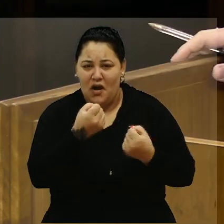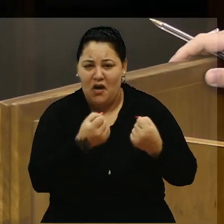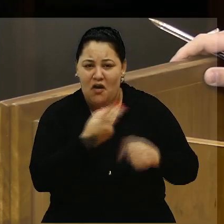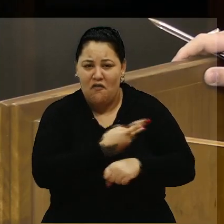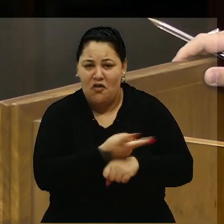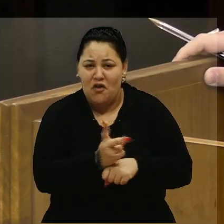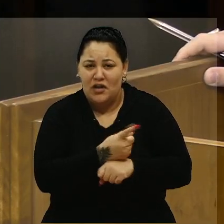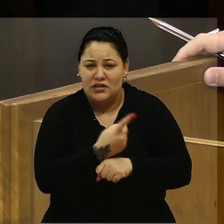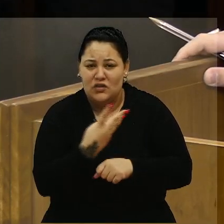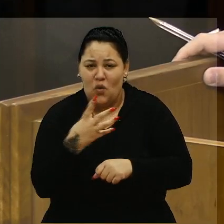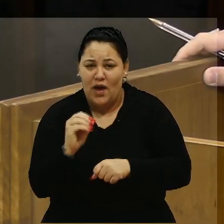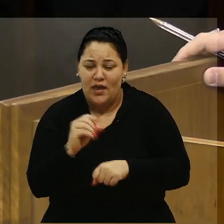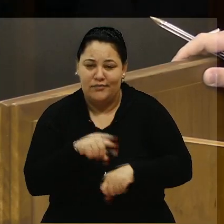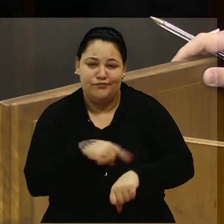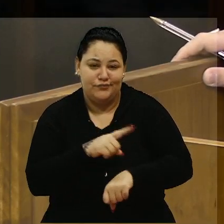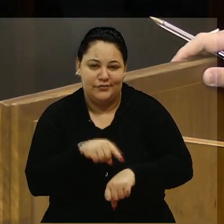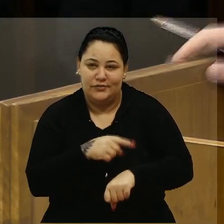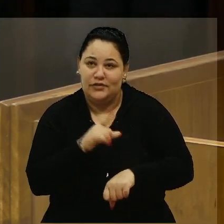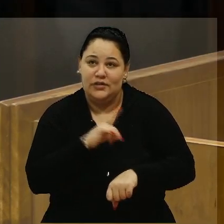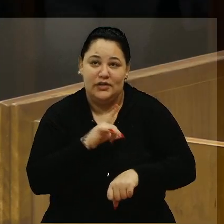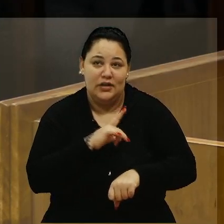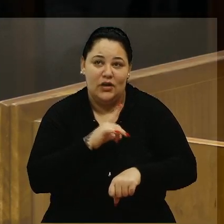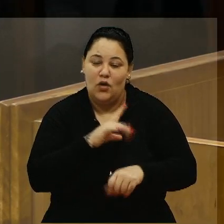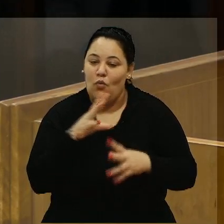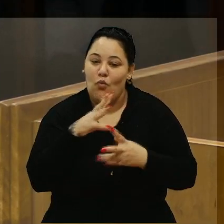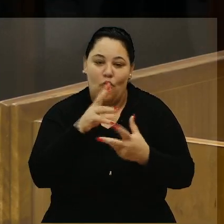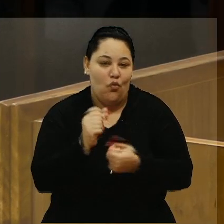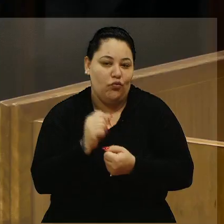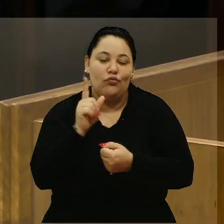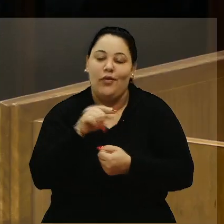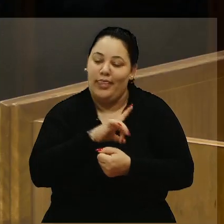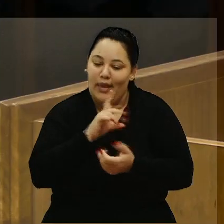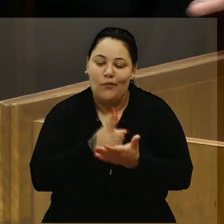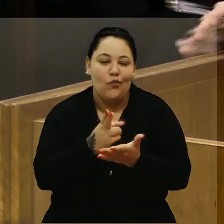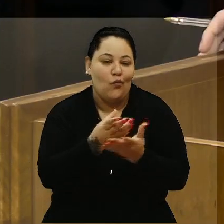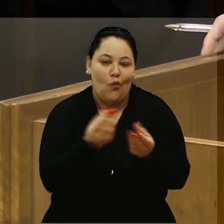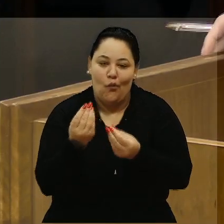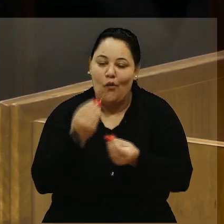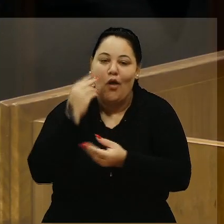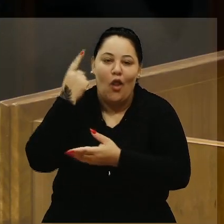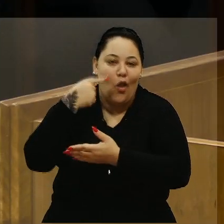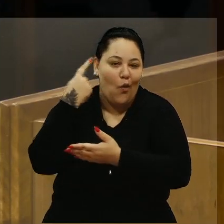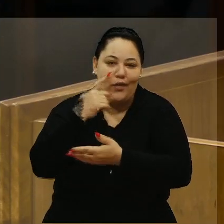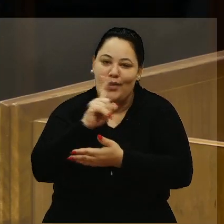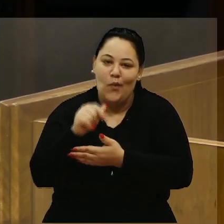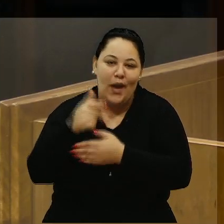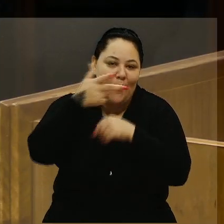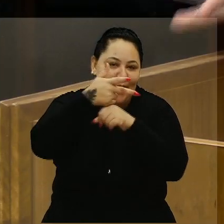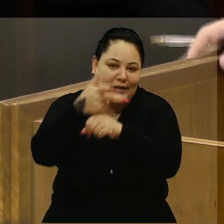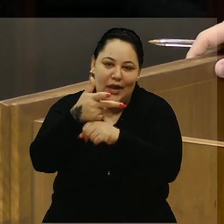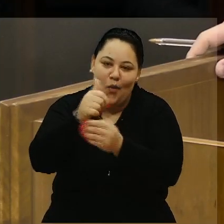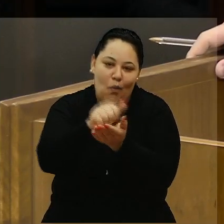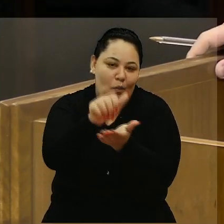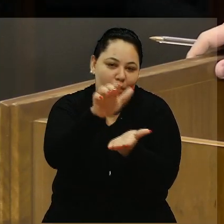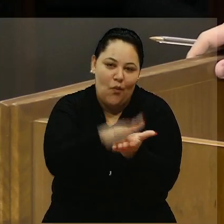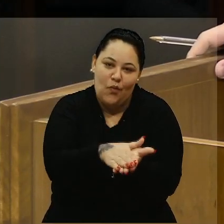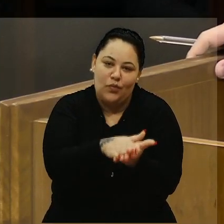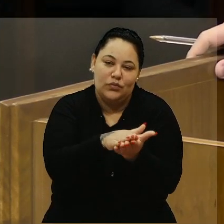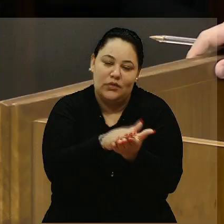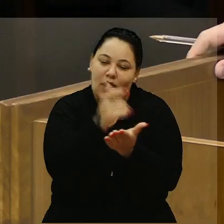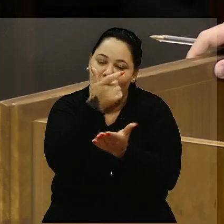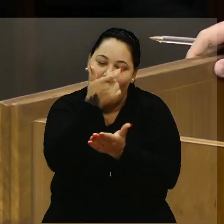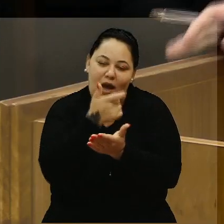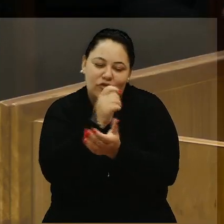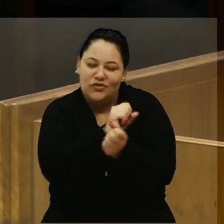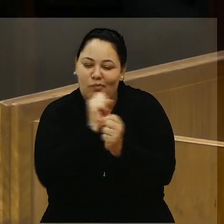vai existir, desde que o mundo é mundo, vai existir louco. Não vai ser o pardal ou uma multa que vai fazer esse cara diminuir. Talvez seja uma reeducação, alguma